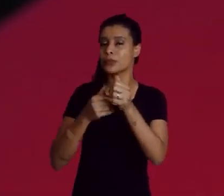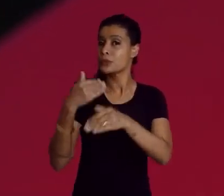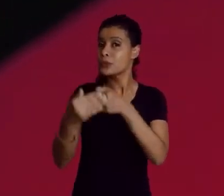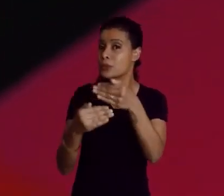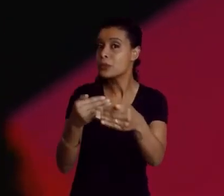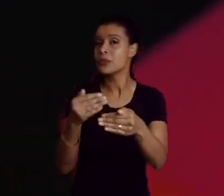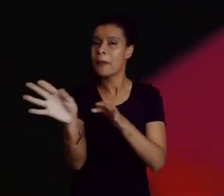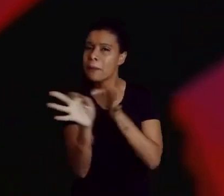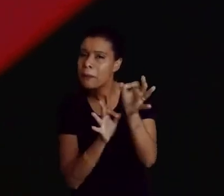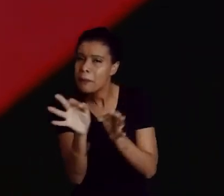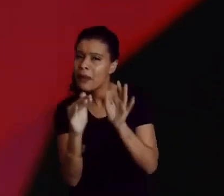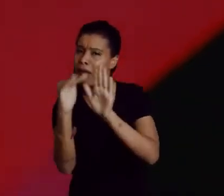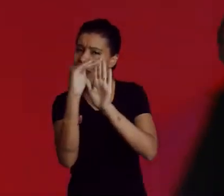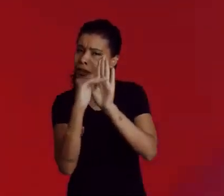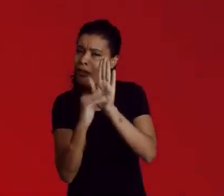Projetem juntos.